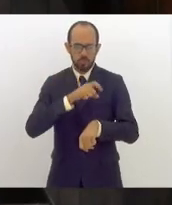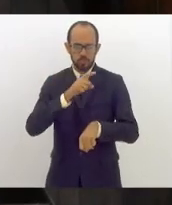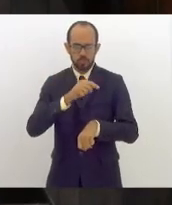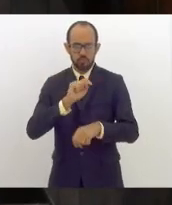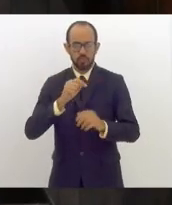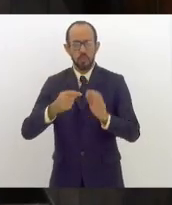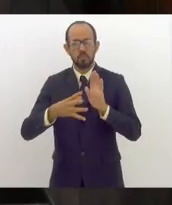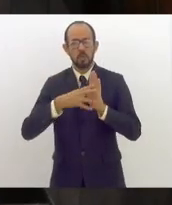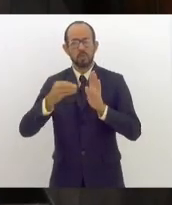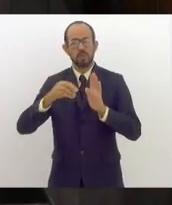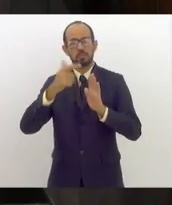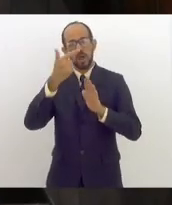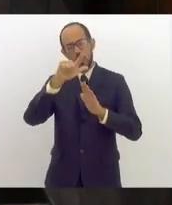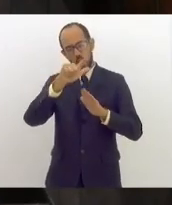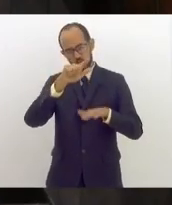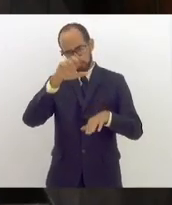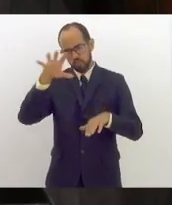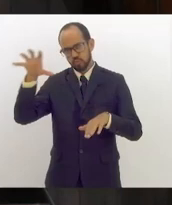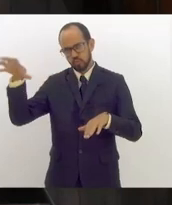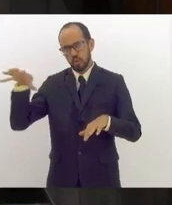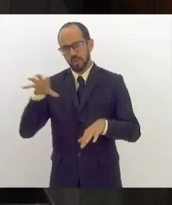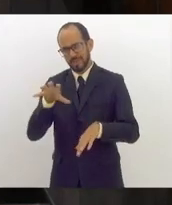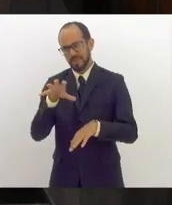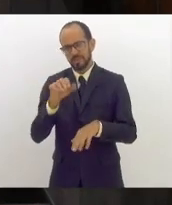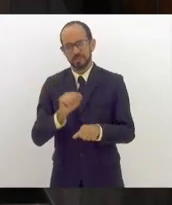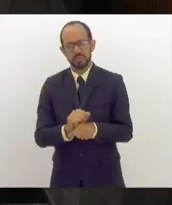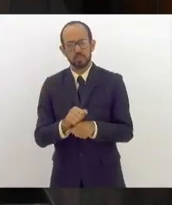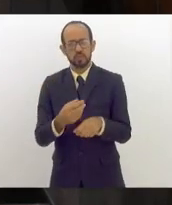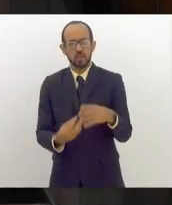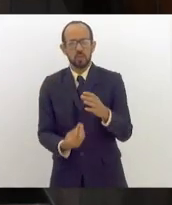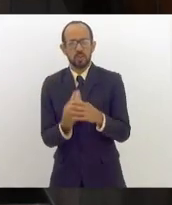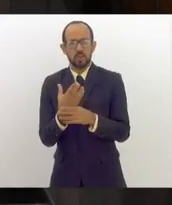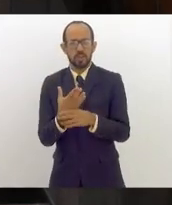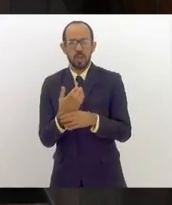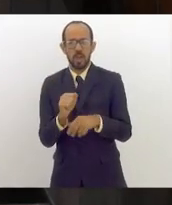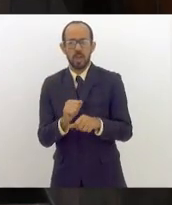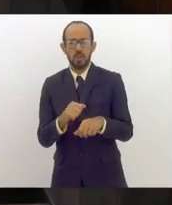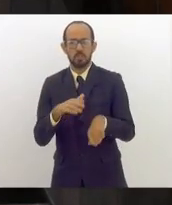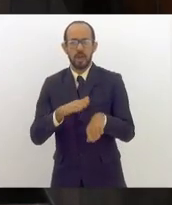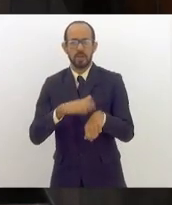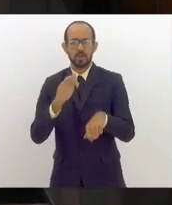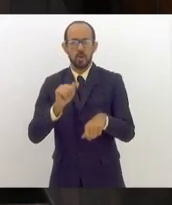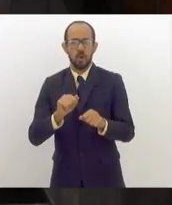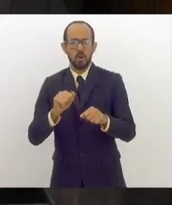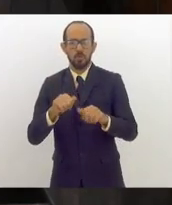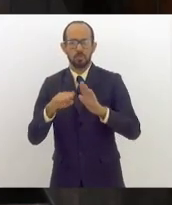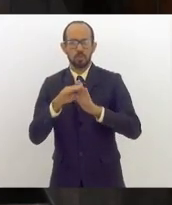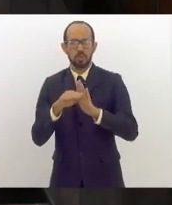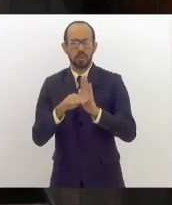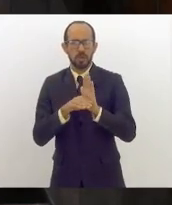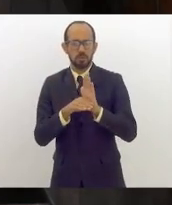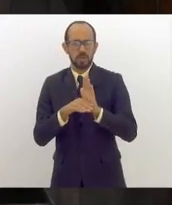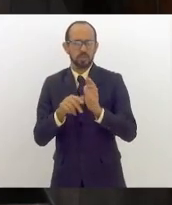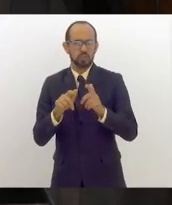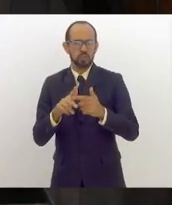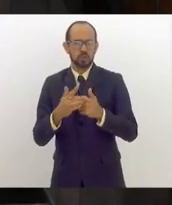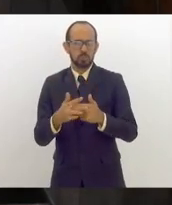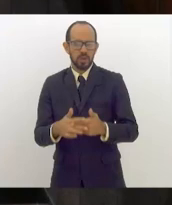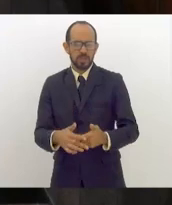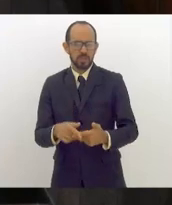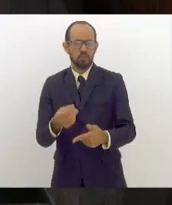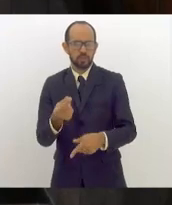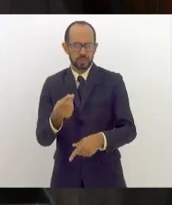seccionais o senhor também criou o maior programa de recuperação fiscal para os nossos colegas que estavam passando por dificuldades financeiras